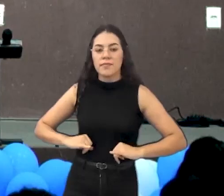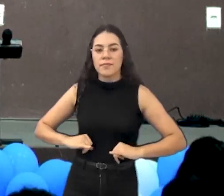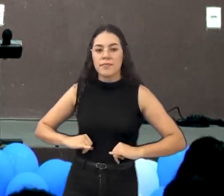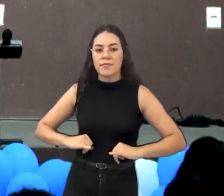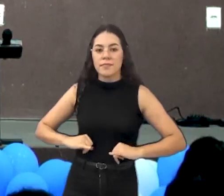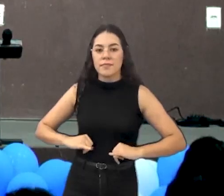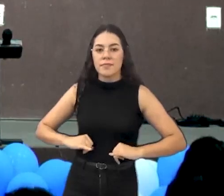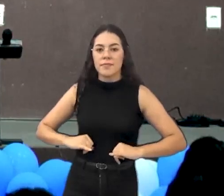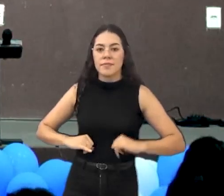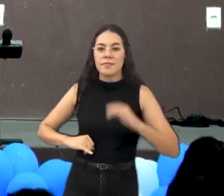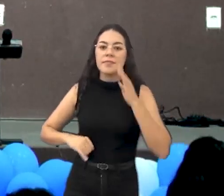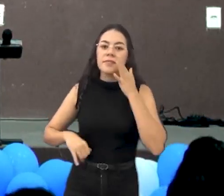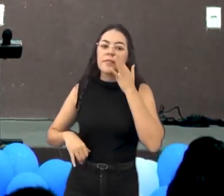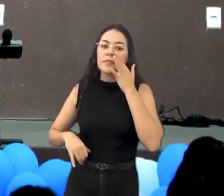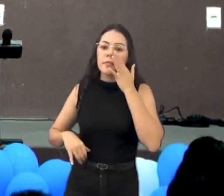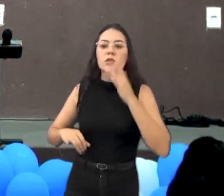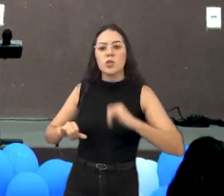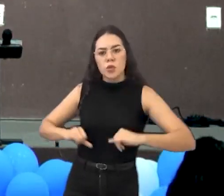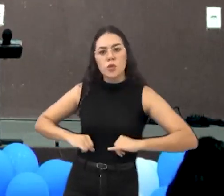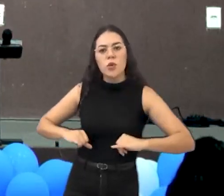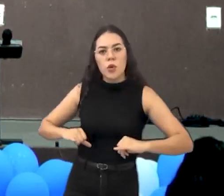palmeirense não,